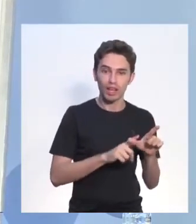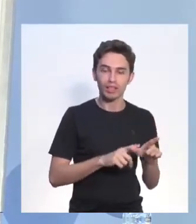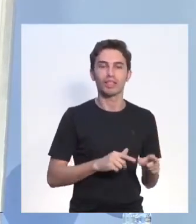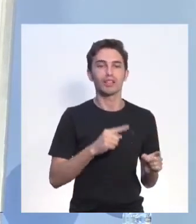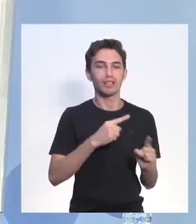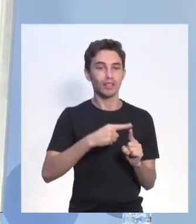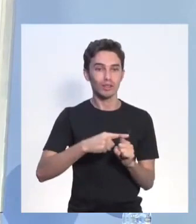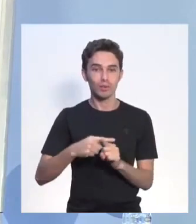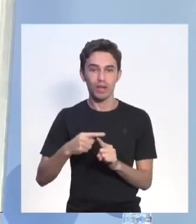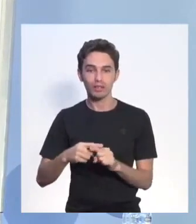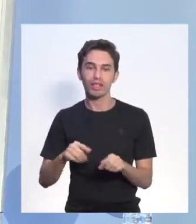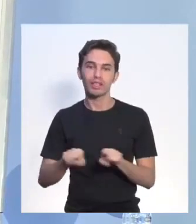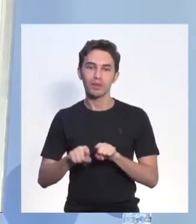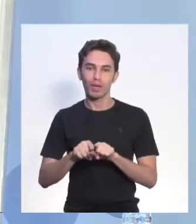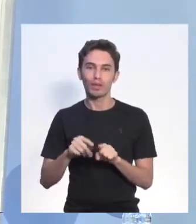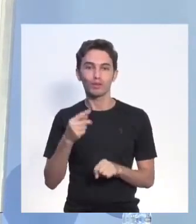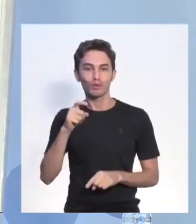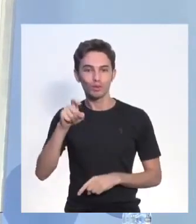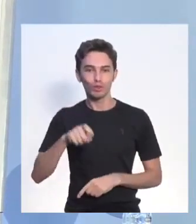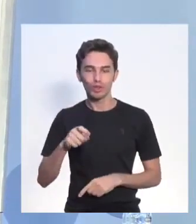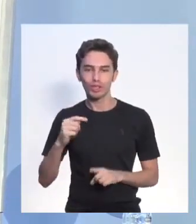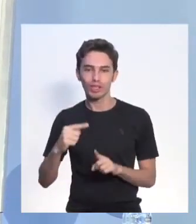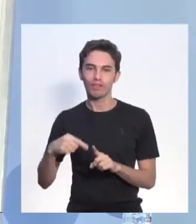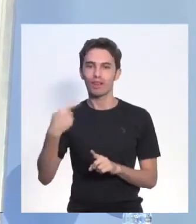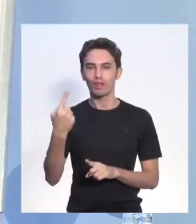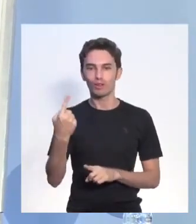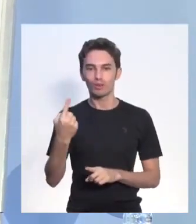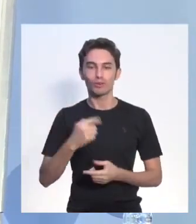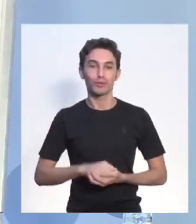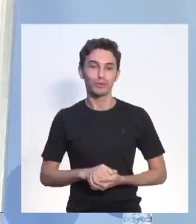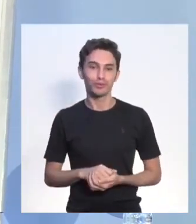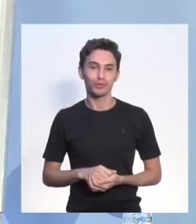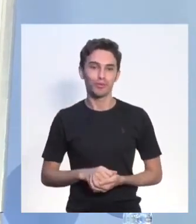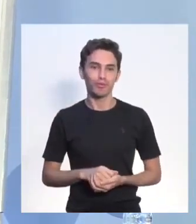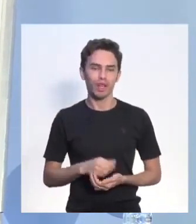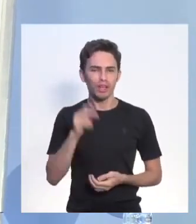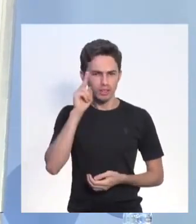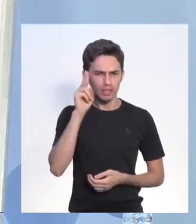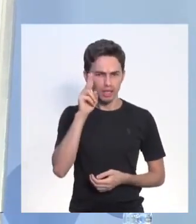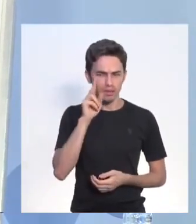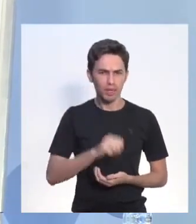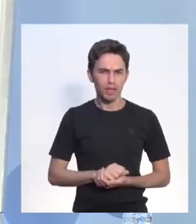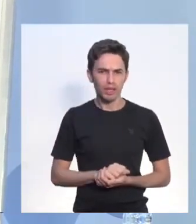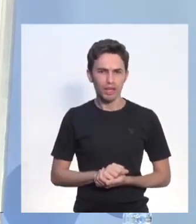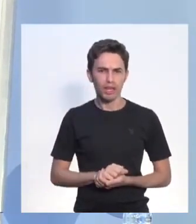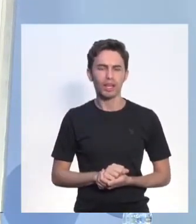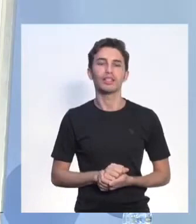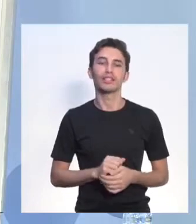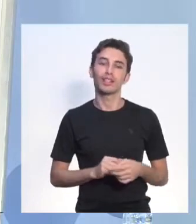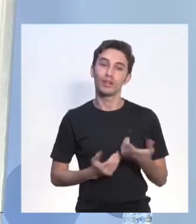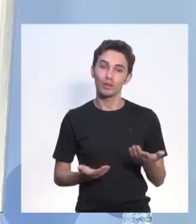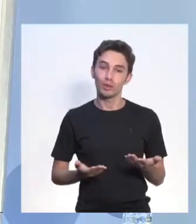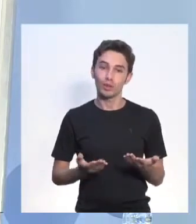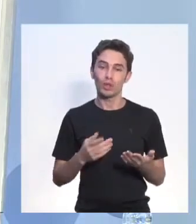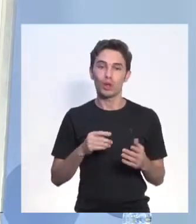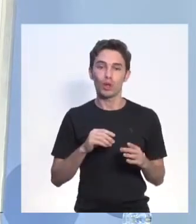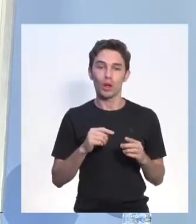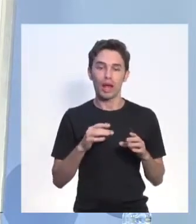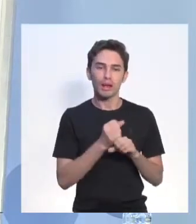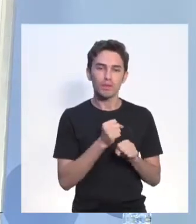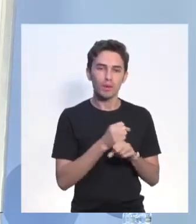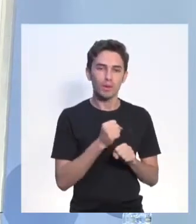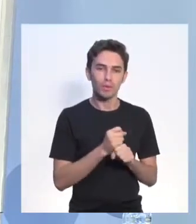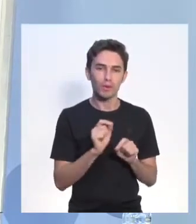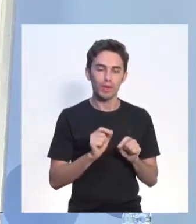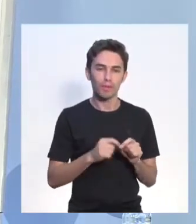esse igual e esse x elevado a 1, é uma equação do primeiro grau. E como resolve mesmo? Todo mundo que tem a letra fica de um